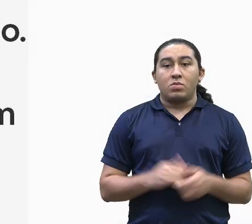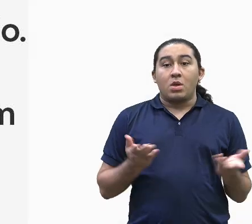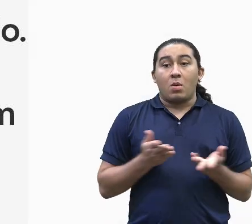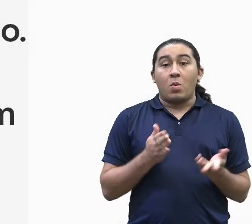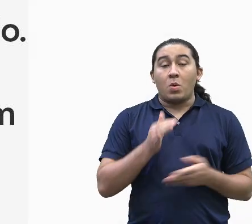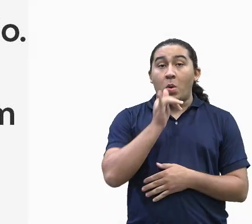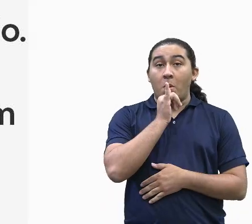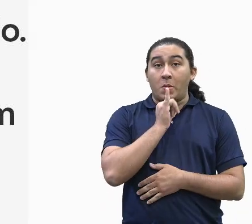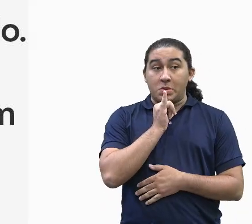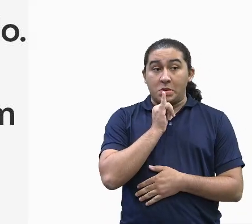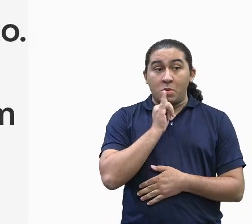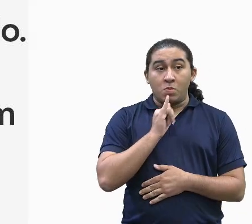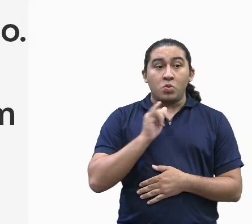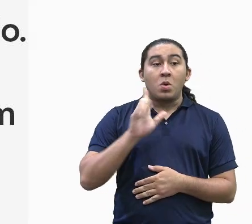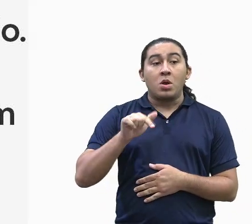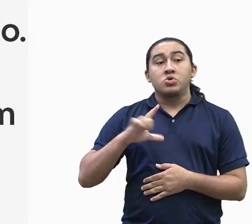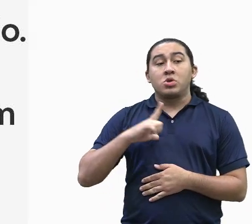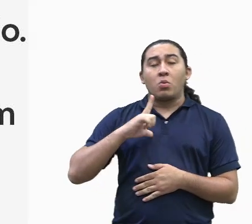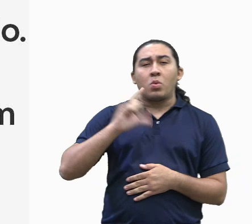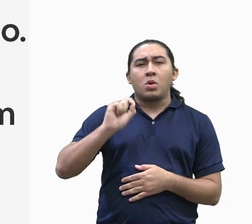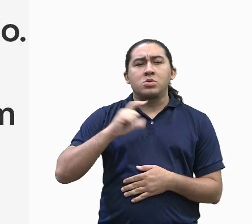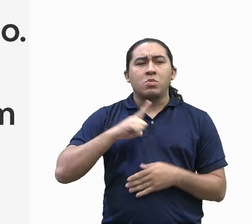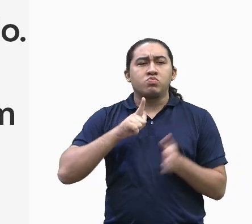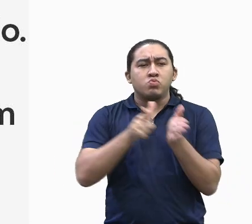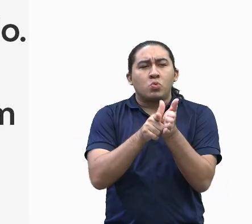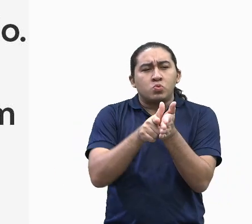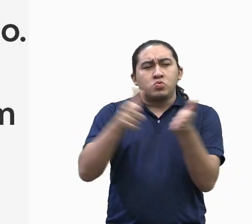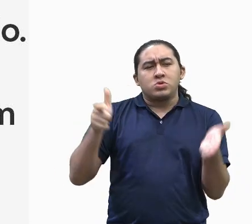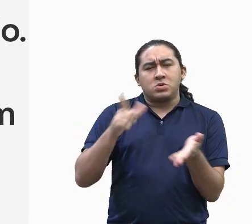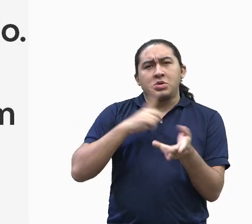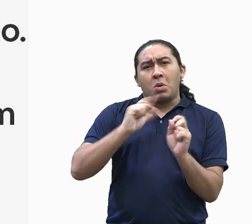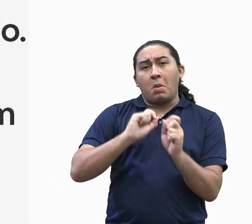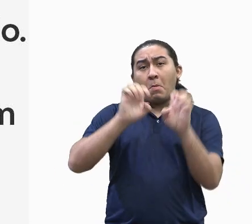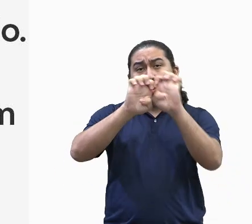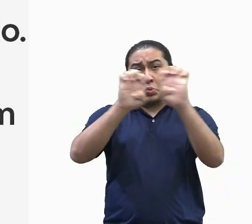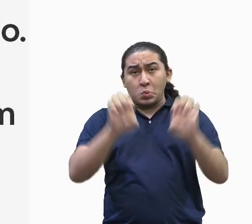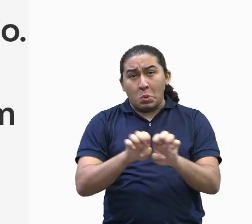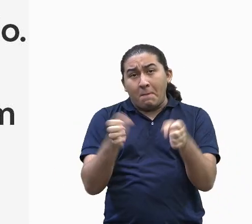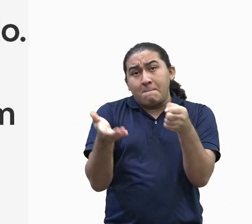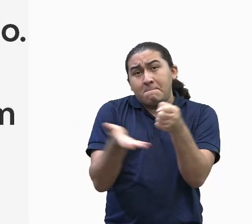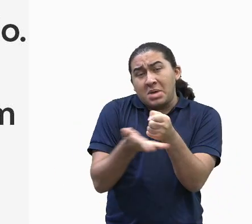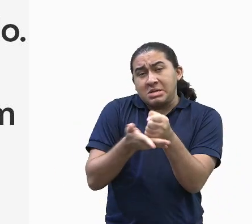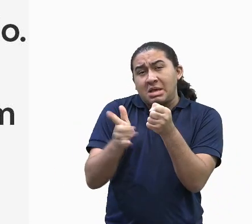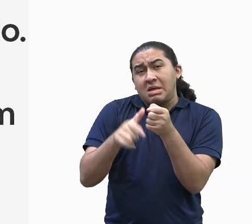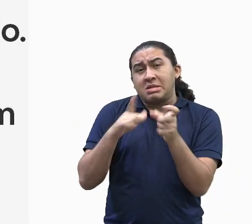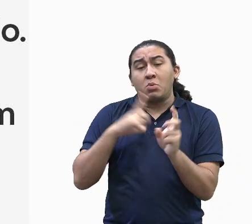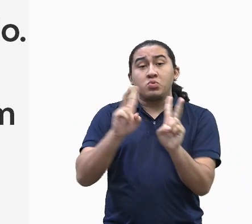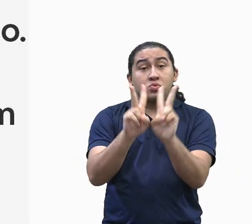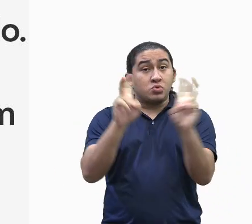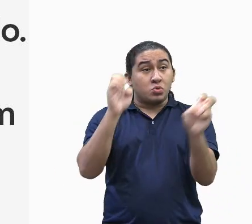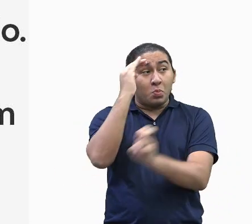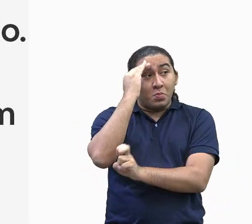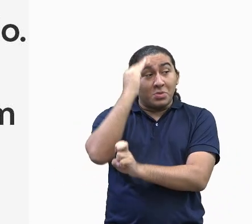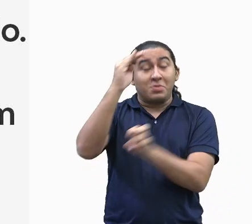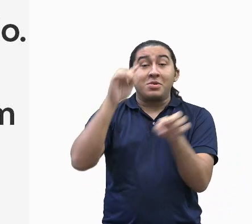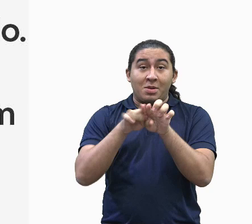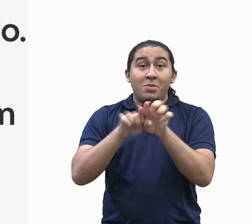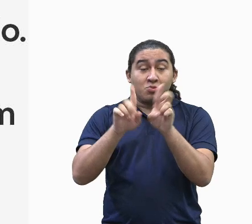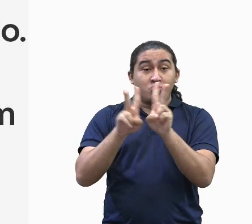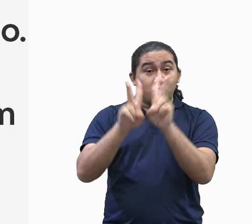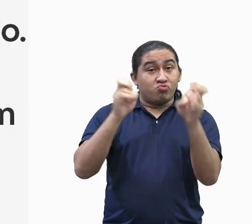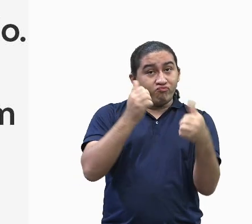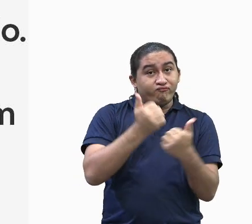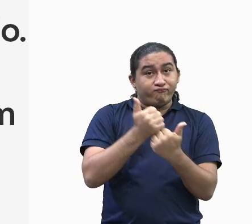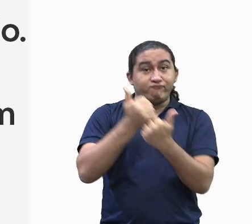Geralmente, as notícias seguem uma estrutura básica classificada em título principal e título auxiliar.